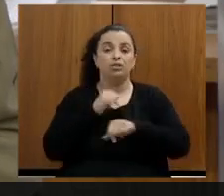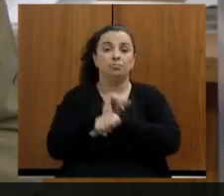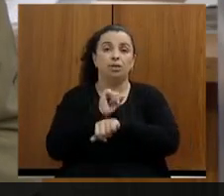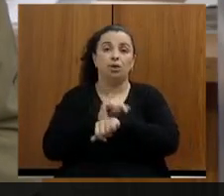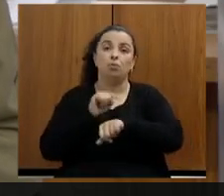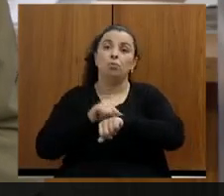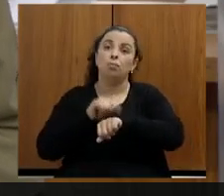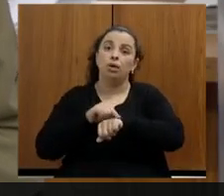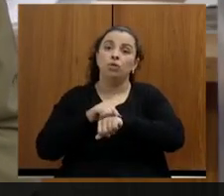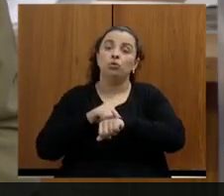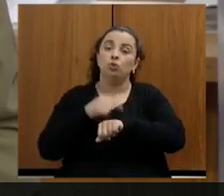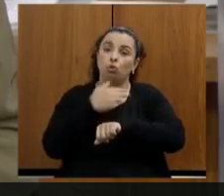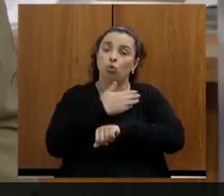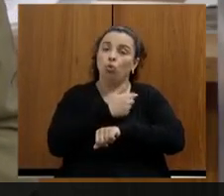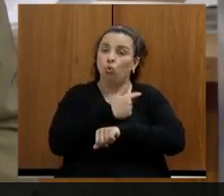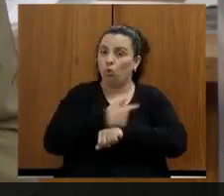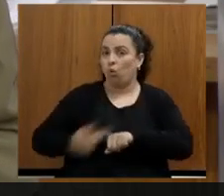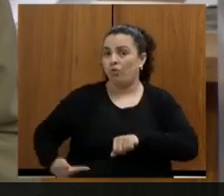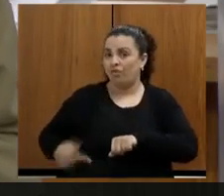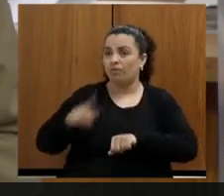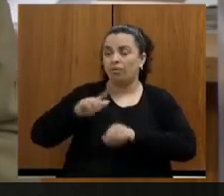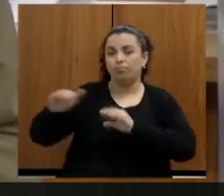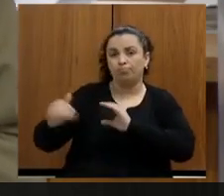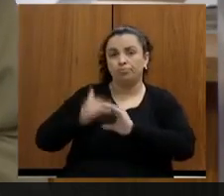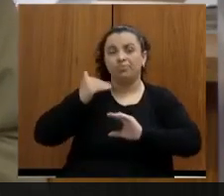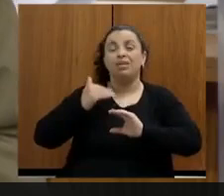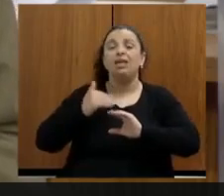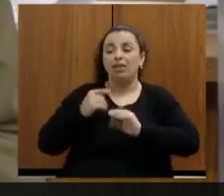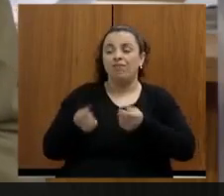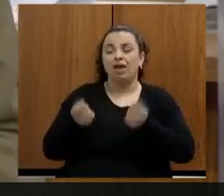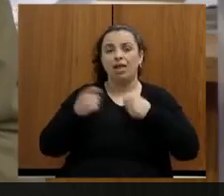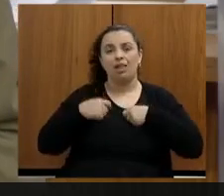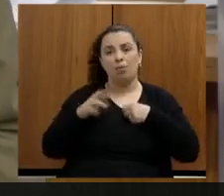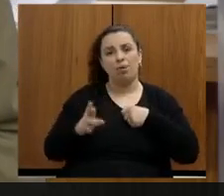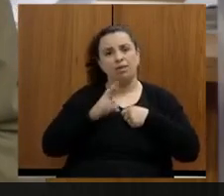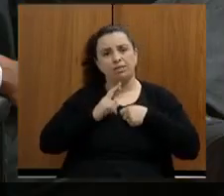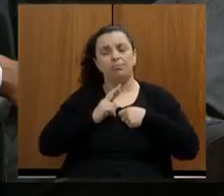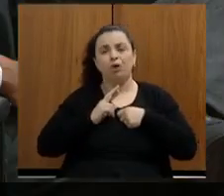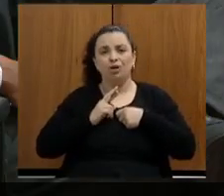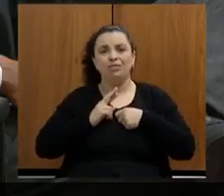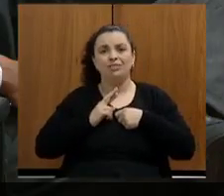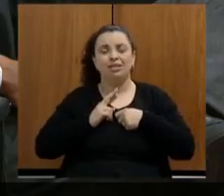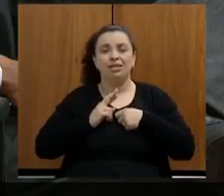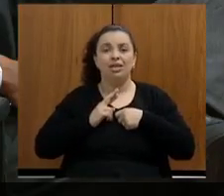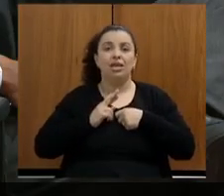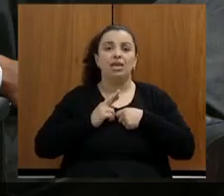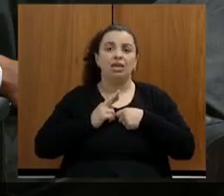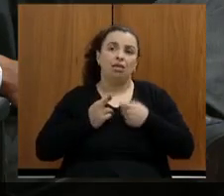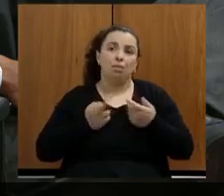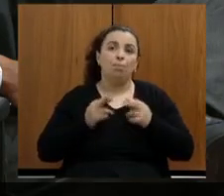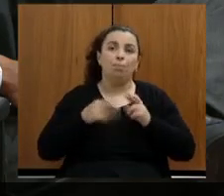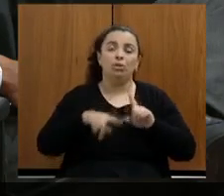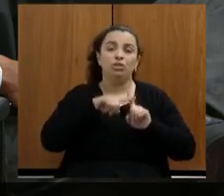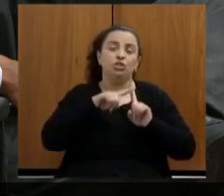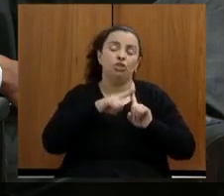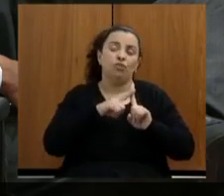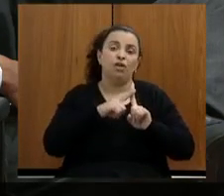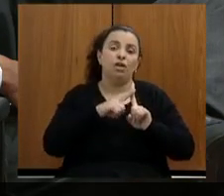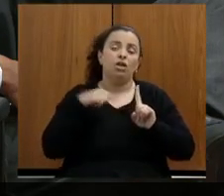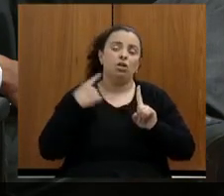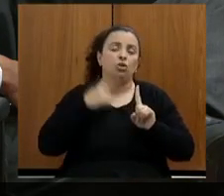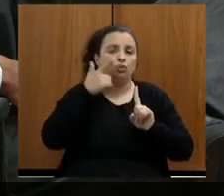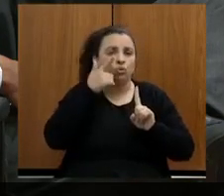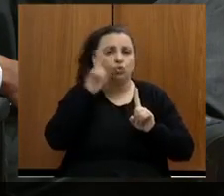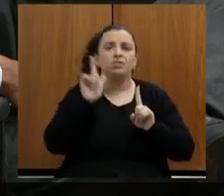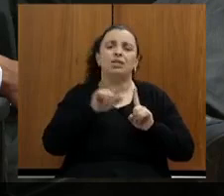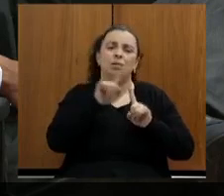eu acredito que a gente vai sair com a solução que vai trazer é um eu sou aceitável não aparece as questões que o senhor